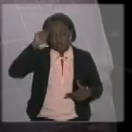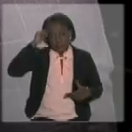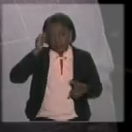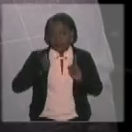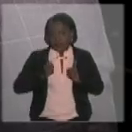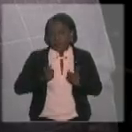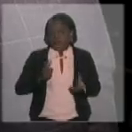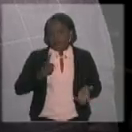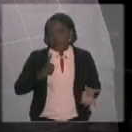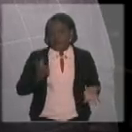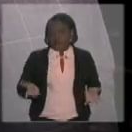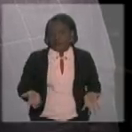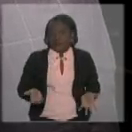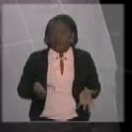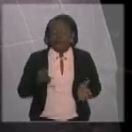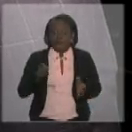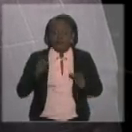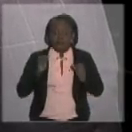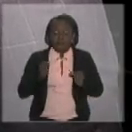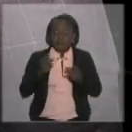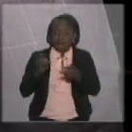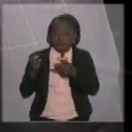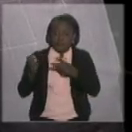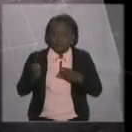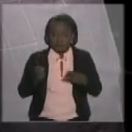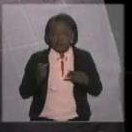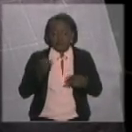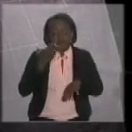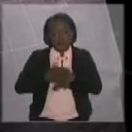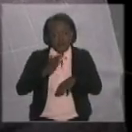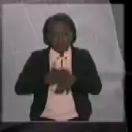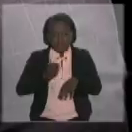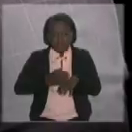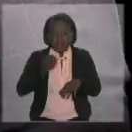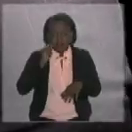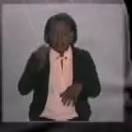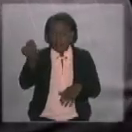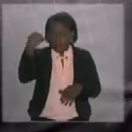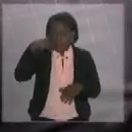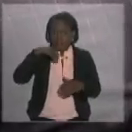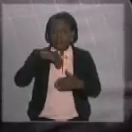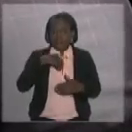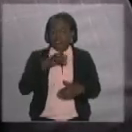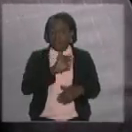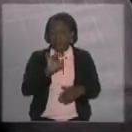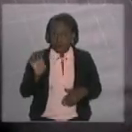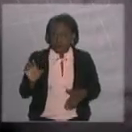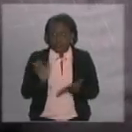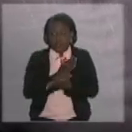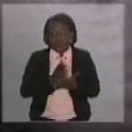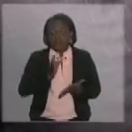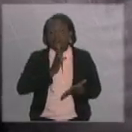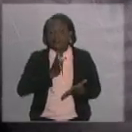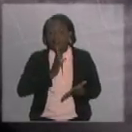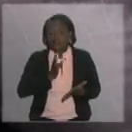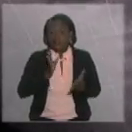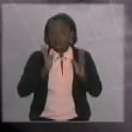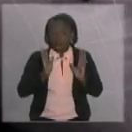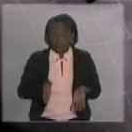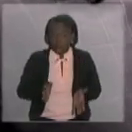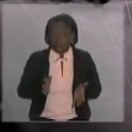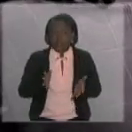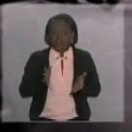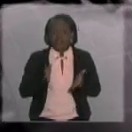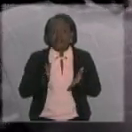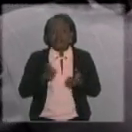Isso, né? Como eu falei, você pode perceber transfeminismo enquanto uma prática encarnada, né? Muito dos conhecimentos que a gente tem e